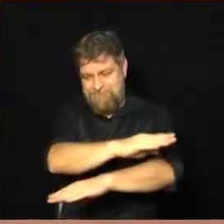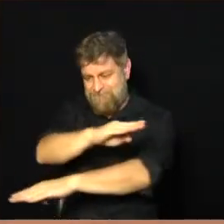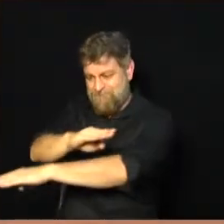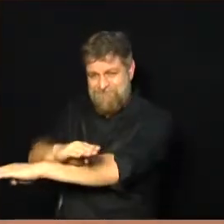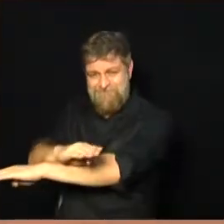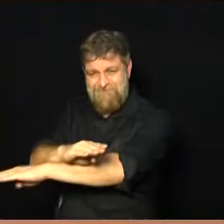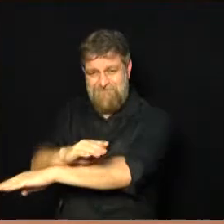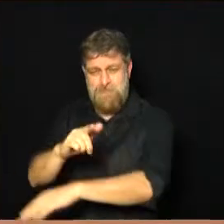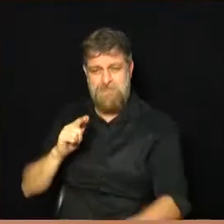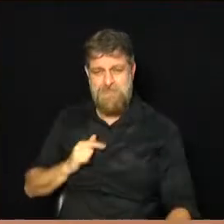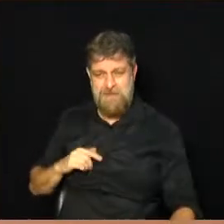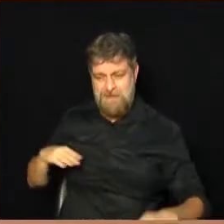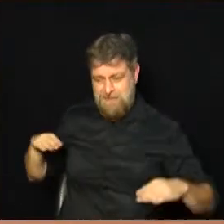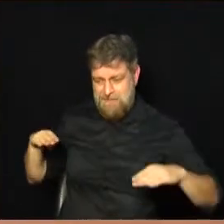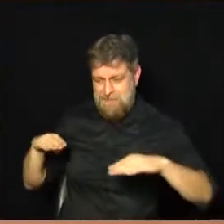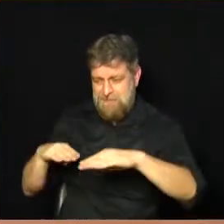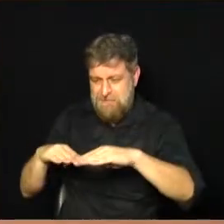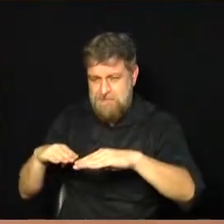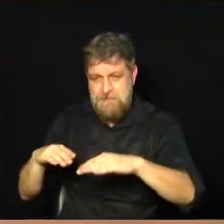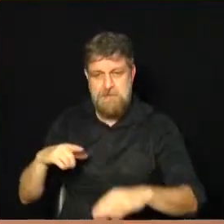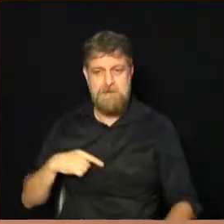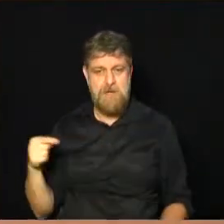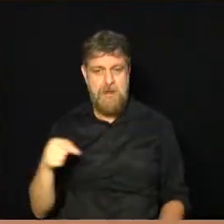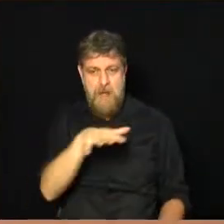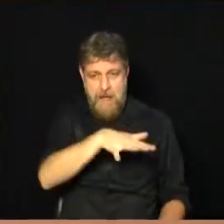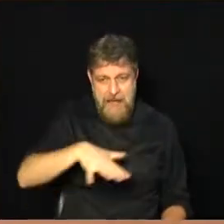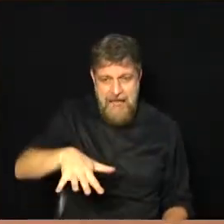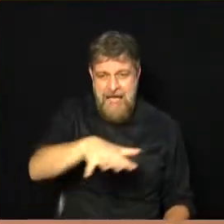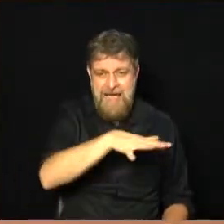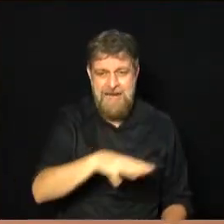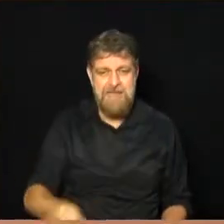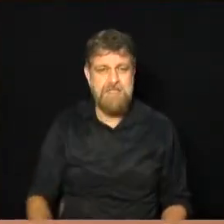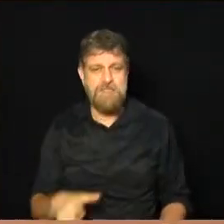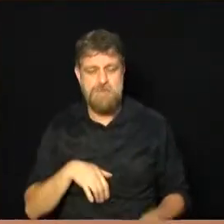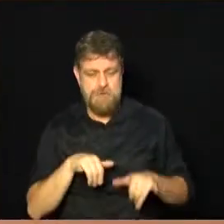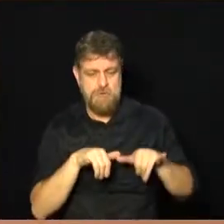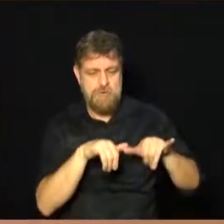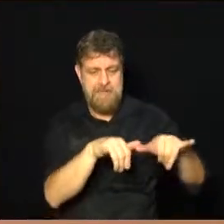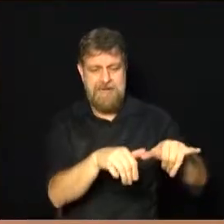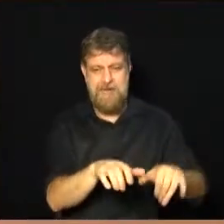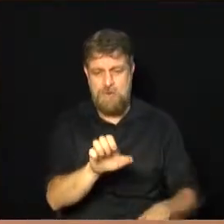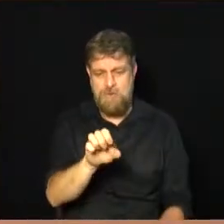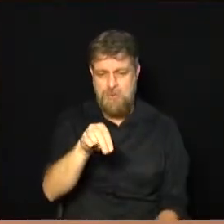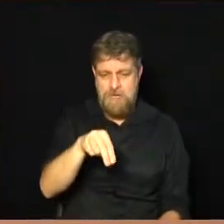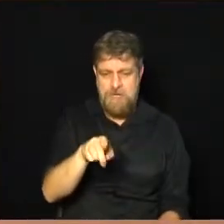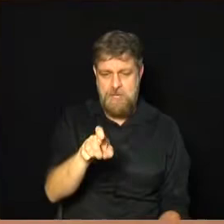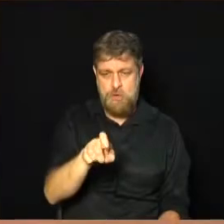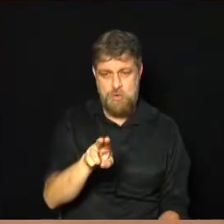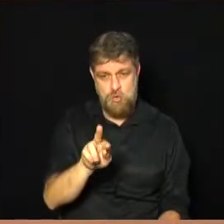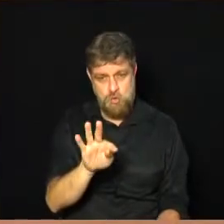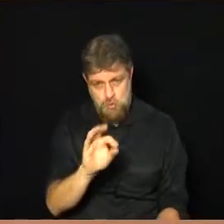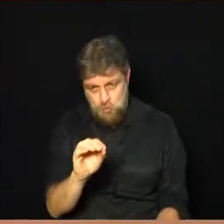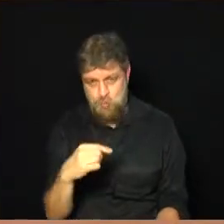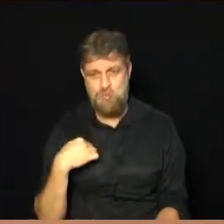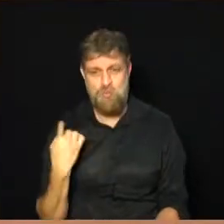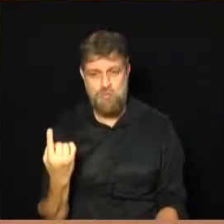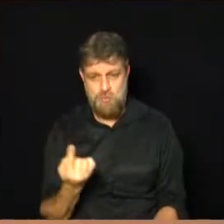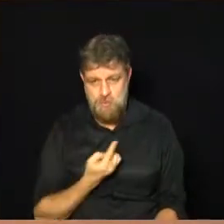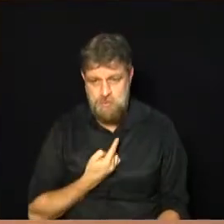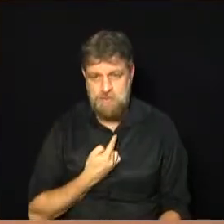nível que existiam antes. Ali naquela região do Enxuto é um exemplo, e outras regiões que a gente fez aí na cidade